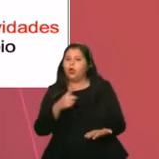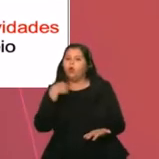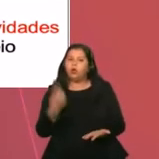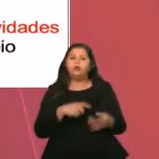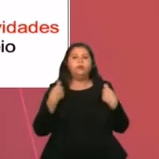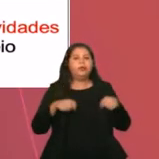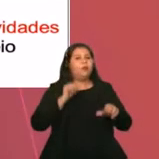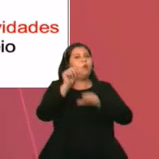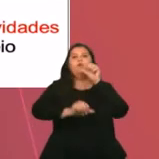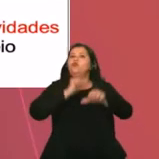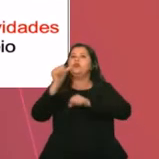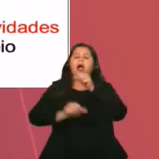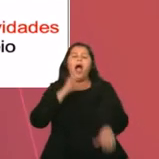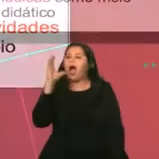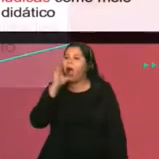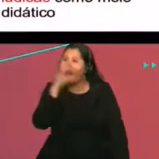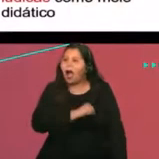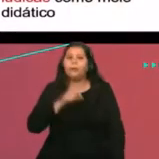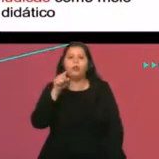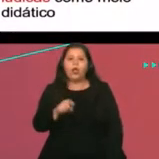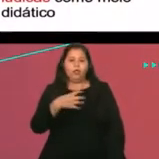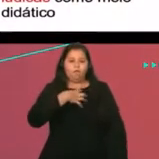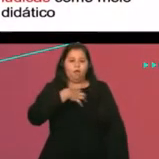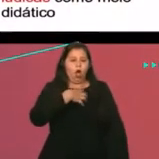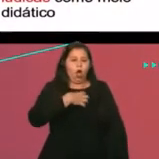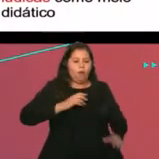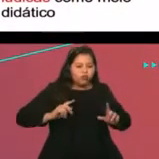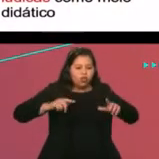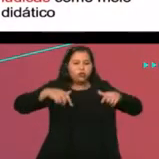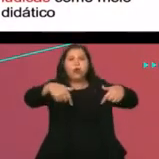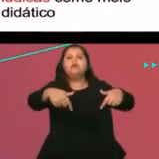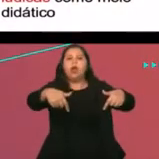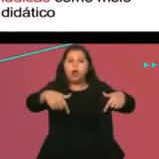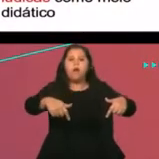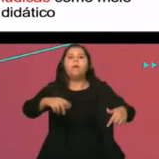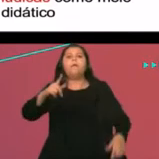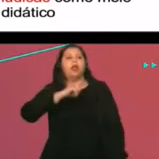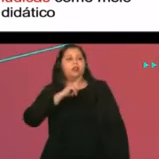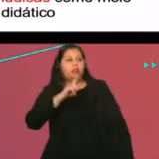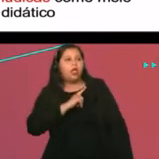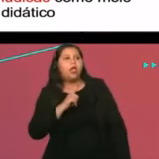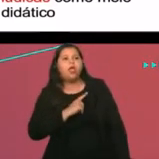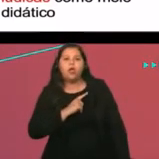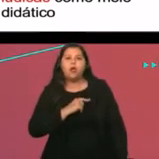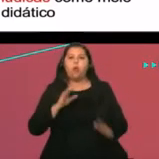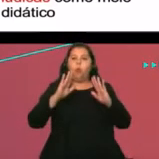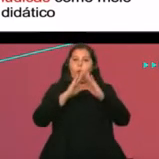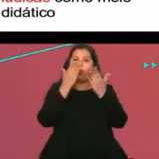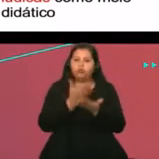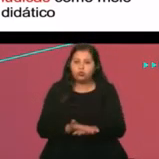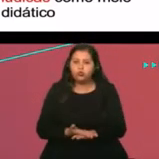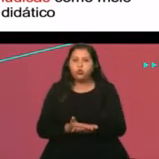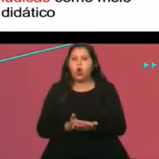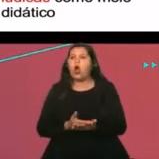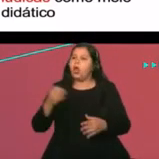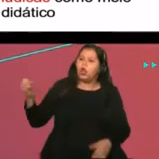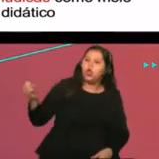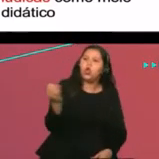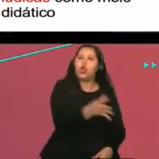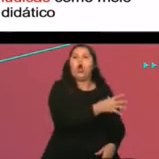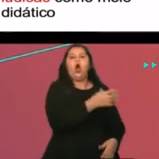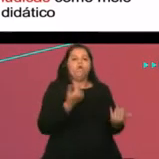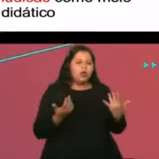temos que modificar rapidamente essa nossa forma de atuação para ter uma alimenta para ter uma escola mais moderna